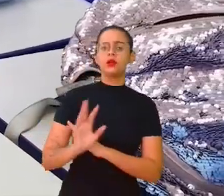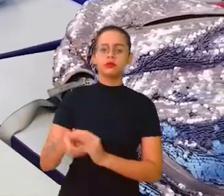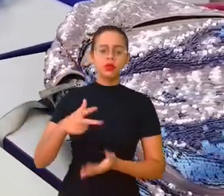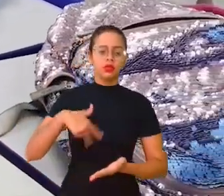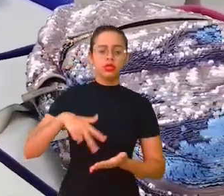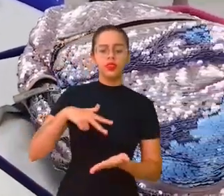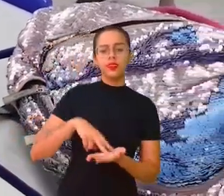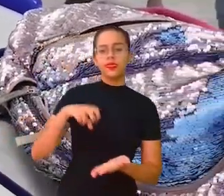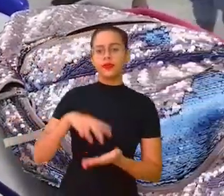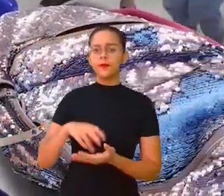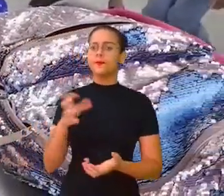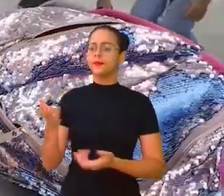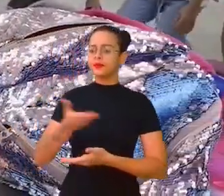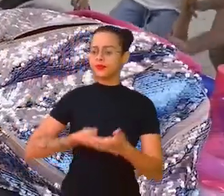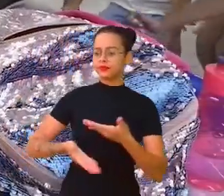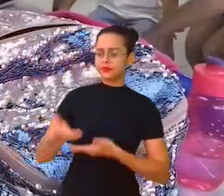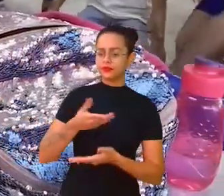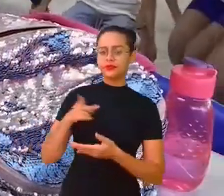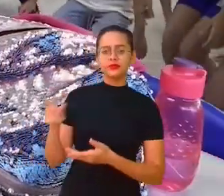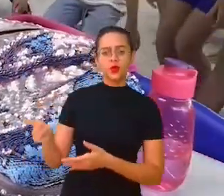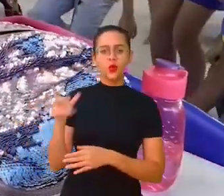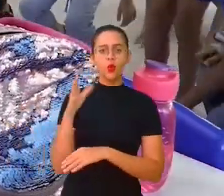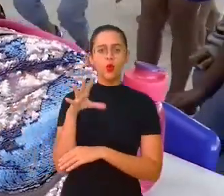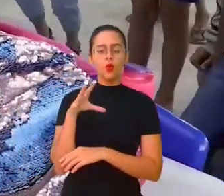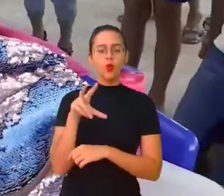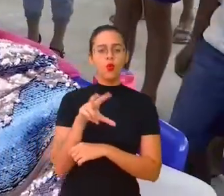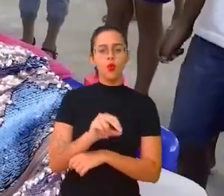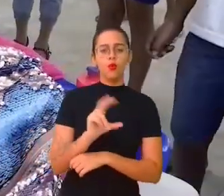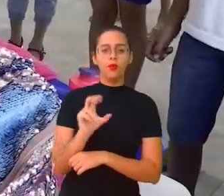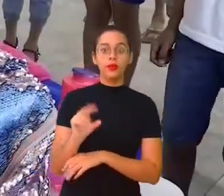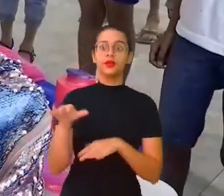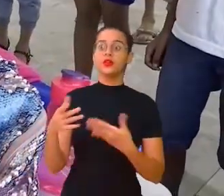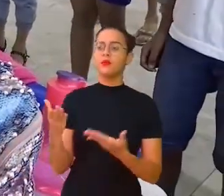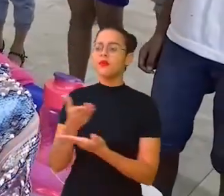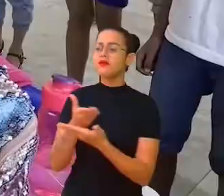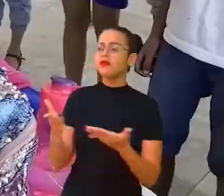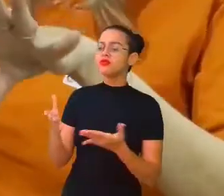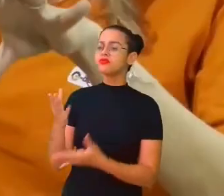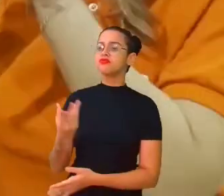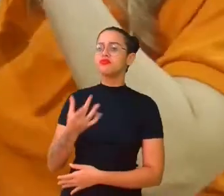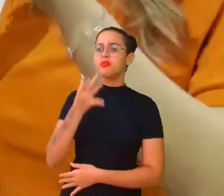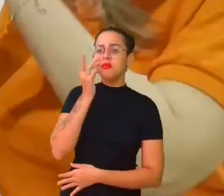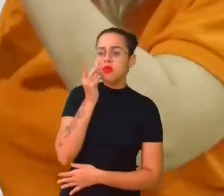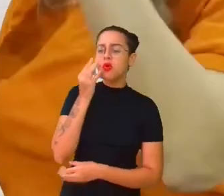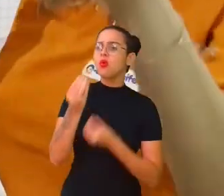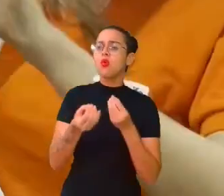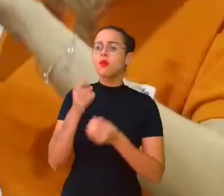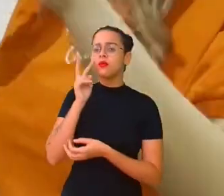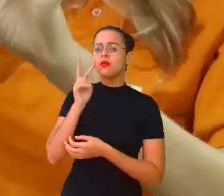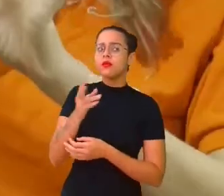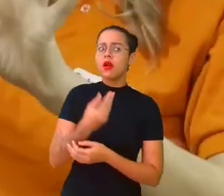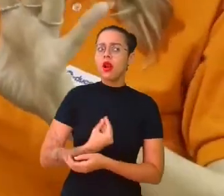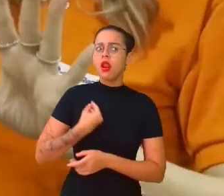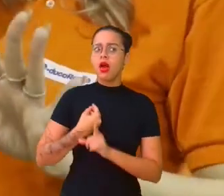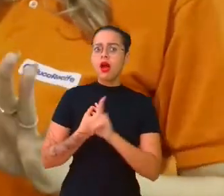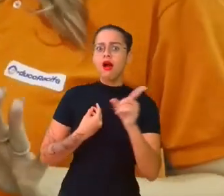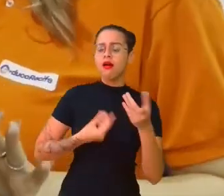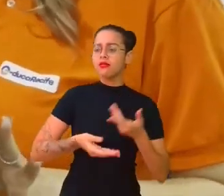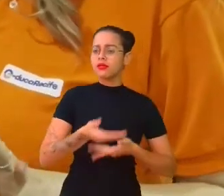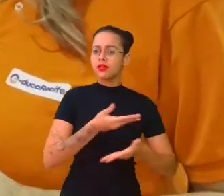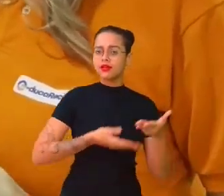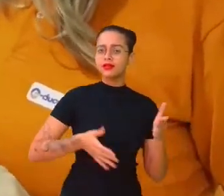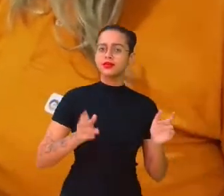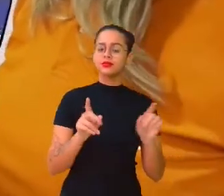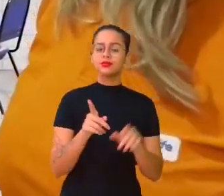e já queriam interagir com o Nau, não é verdade? Então, para vocês, pessoalmente, como é que foi ver eles lá, naquela interação com o